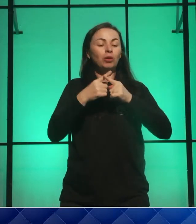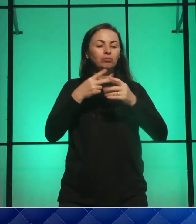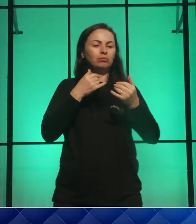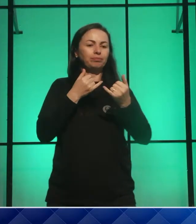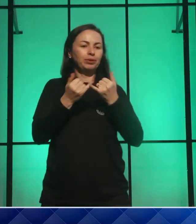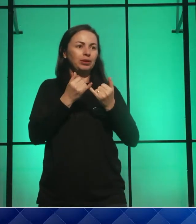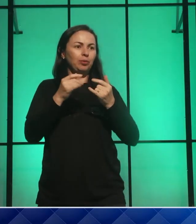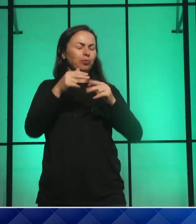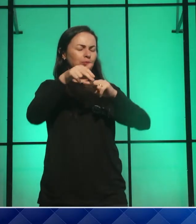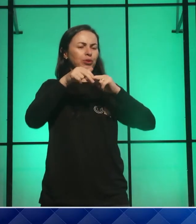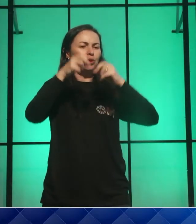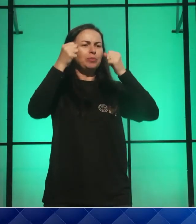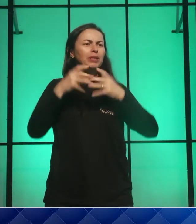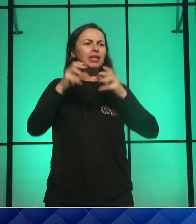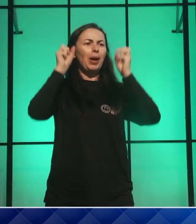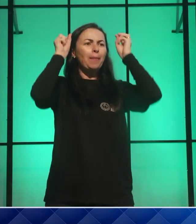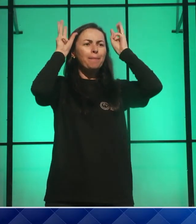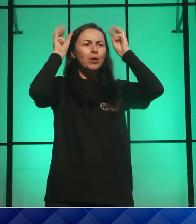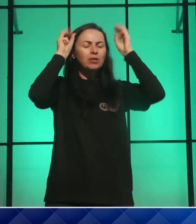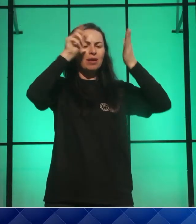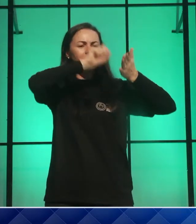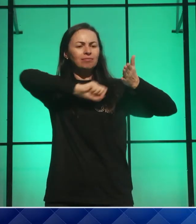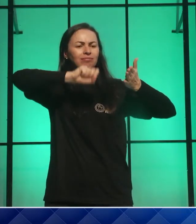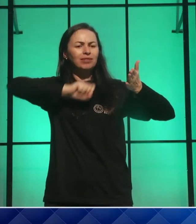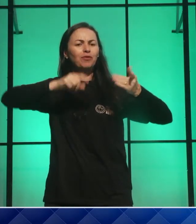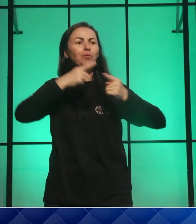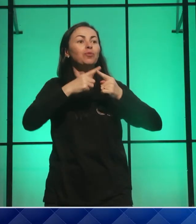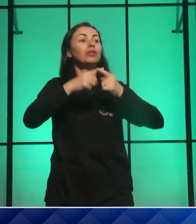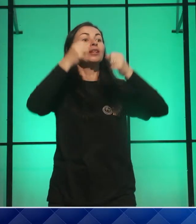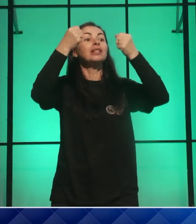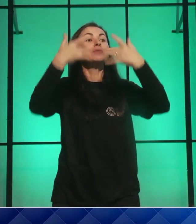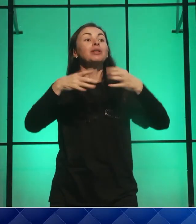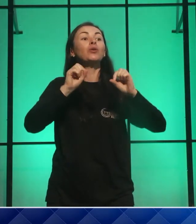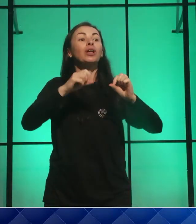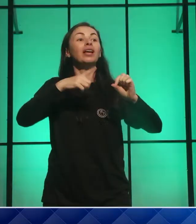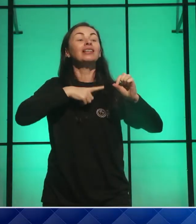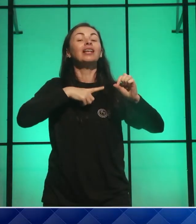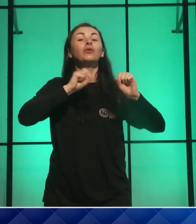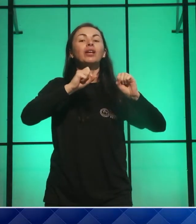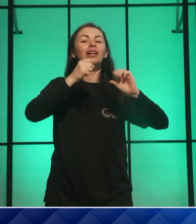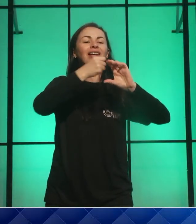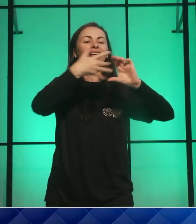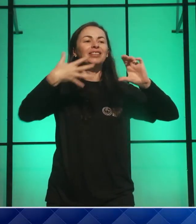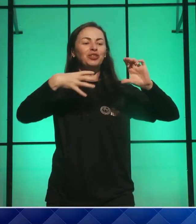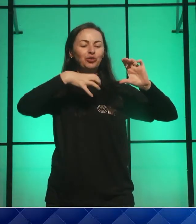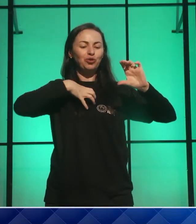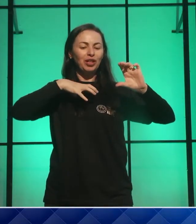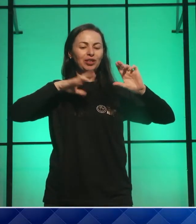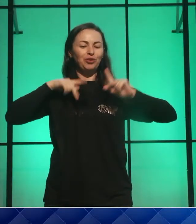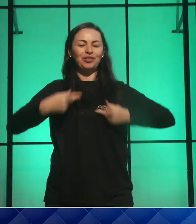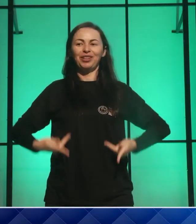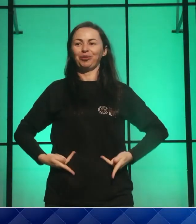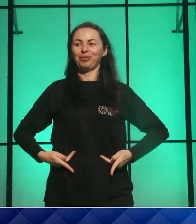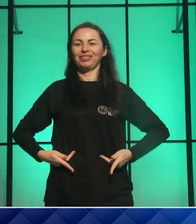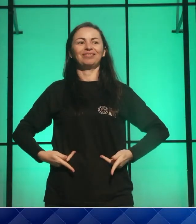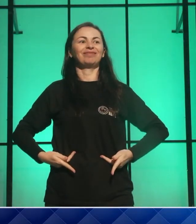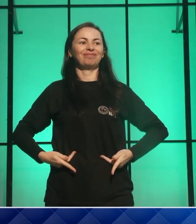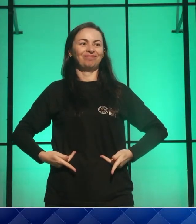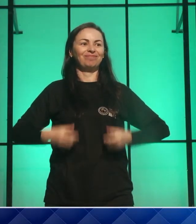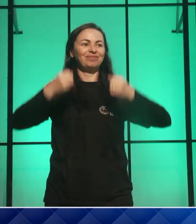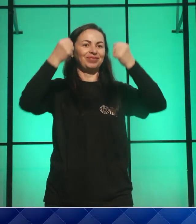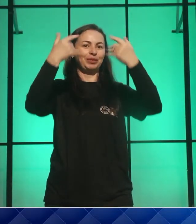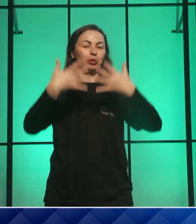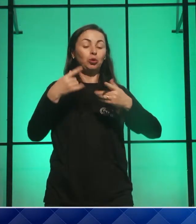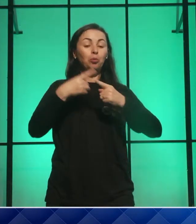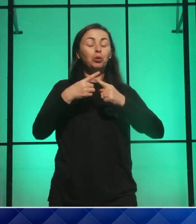quando Moisés escreve, ele está falando numa perspectiva humana. Nós sabemos que Deus